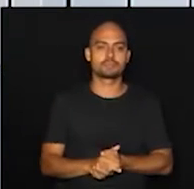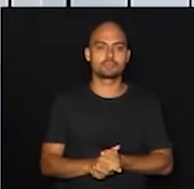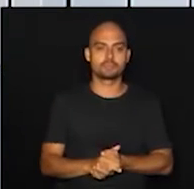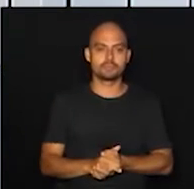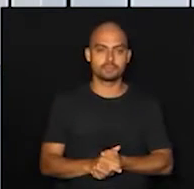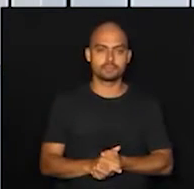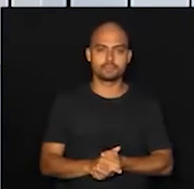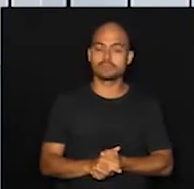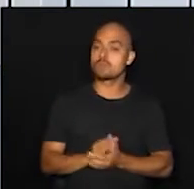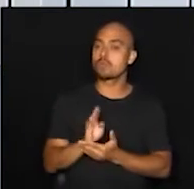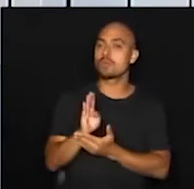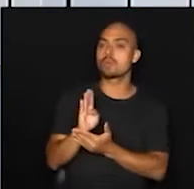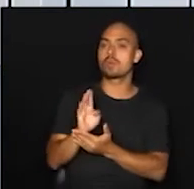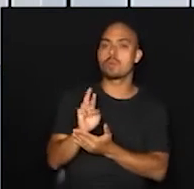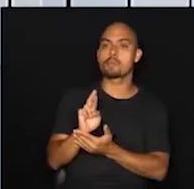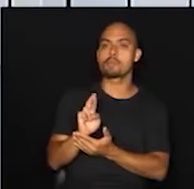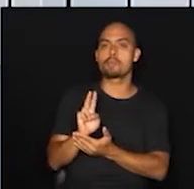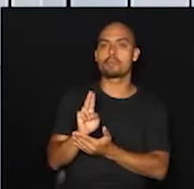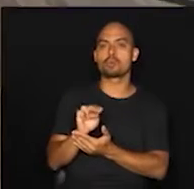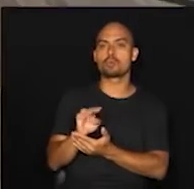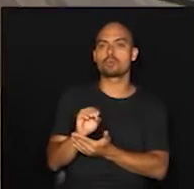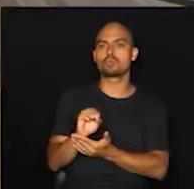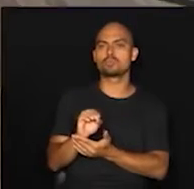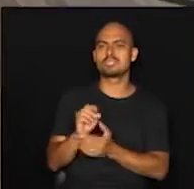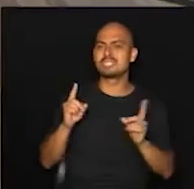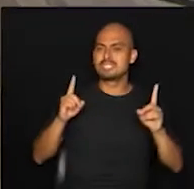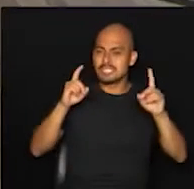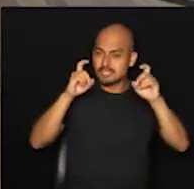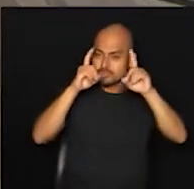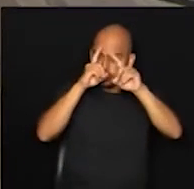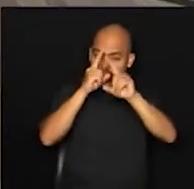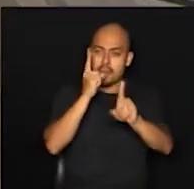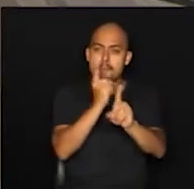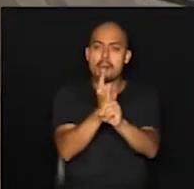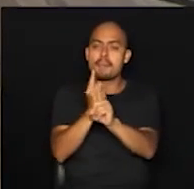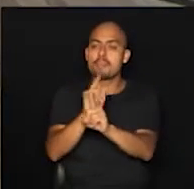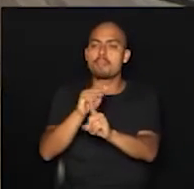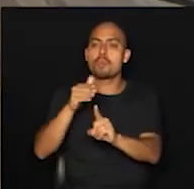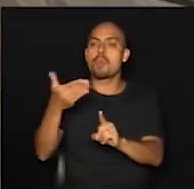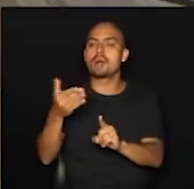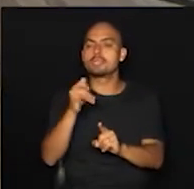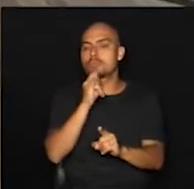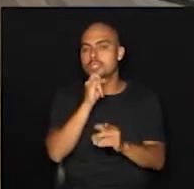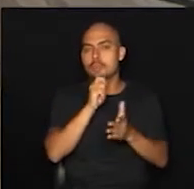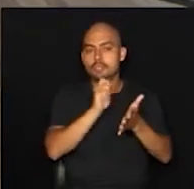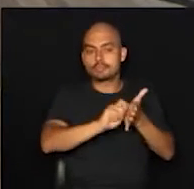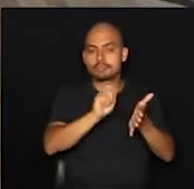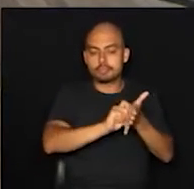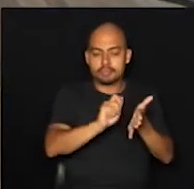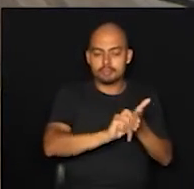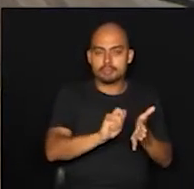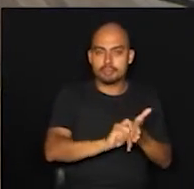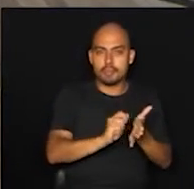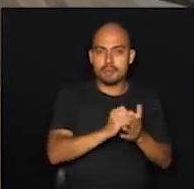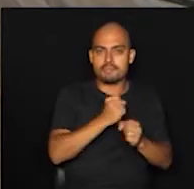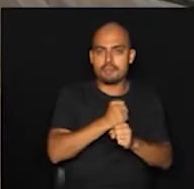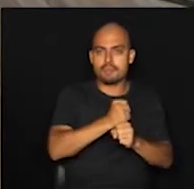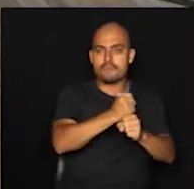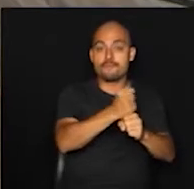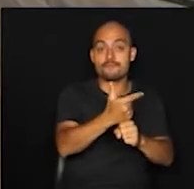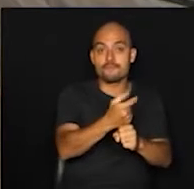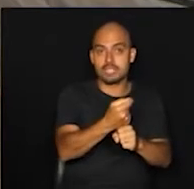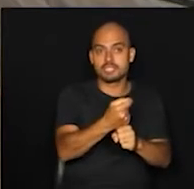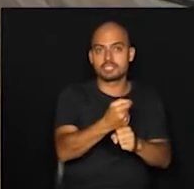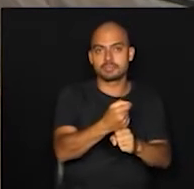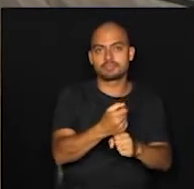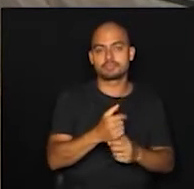Bruno, quais foram as dificuldades que você encontrou para escrever esse livro, os perrengues aí ao longo desses 20 anos? Porque eu